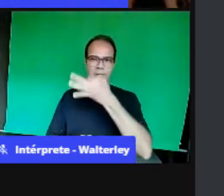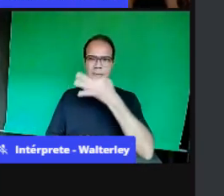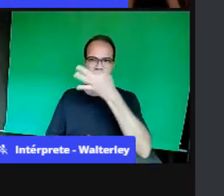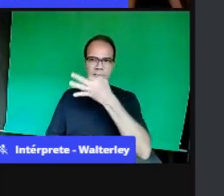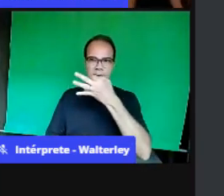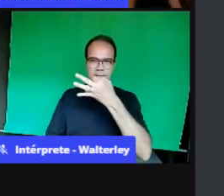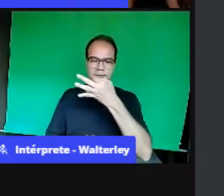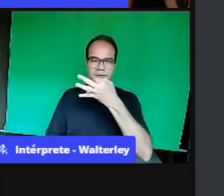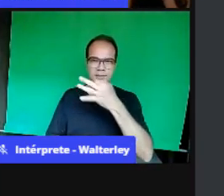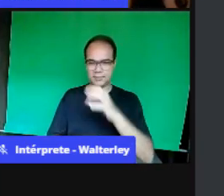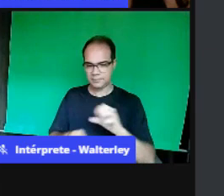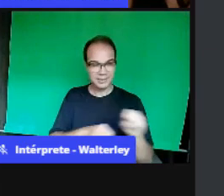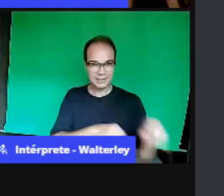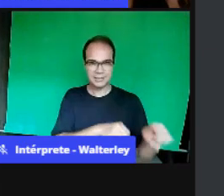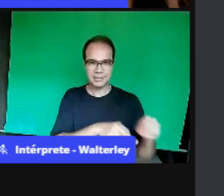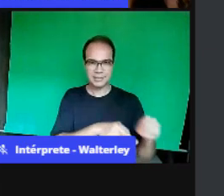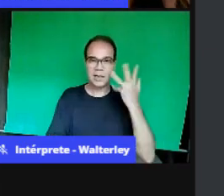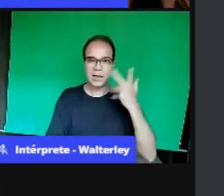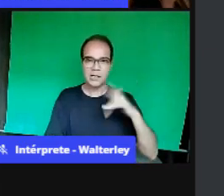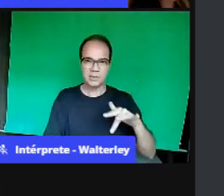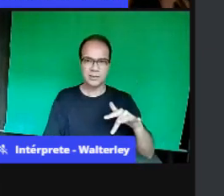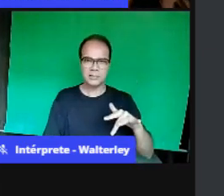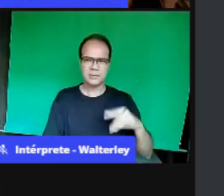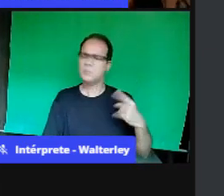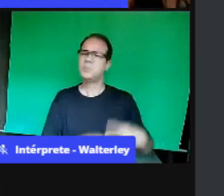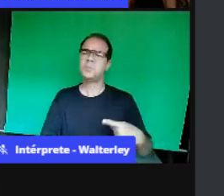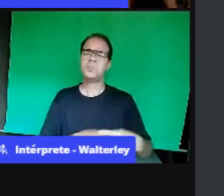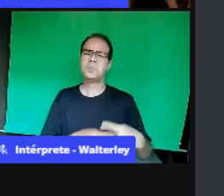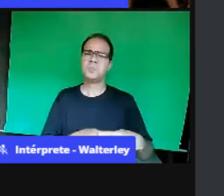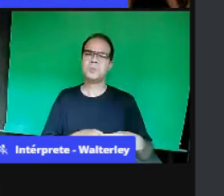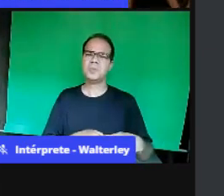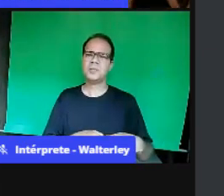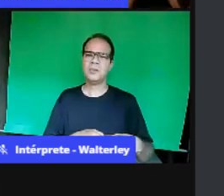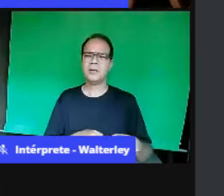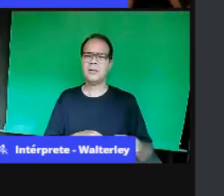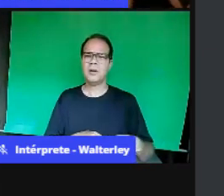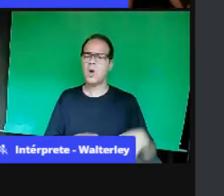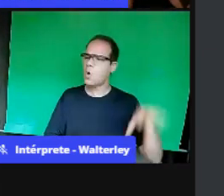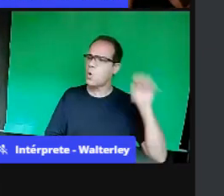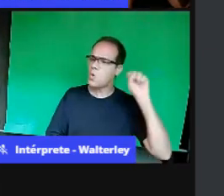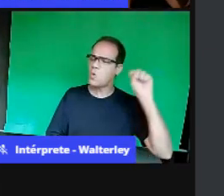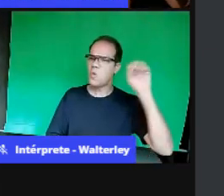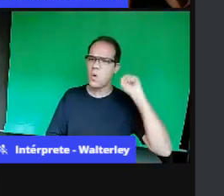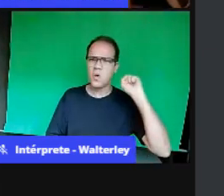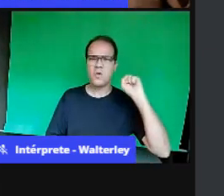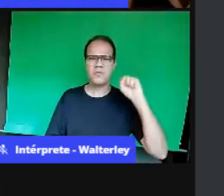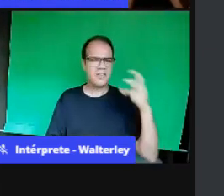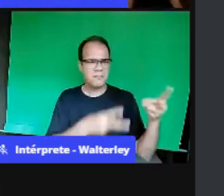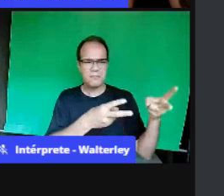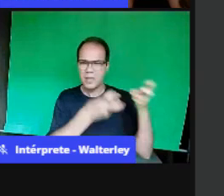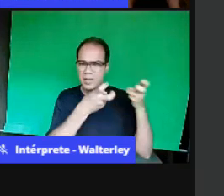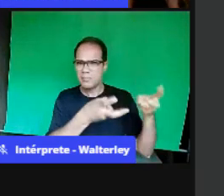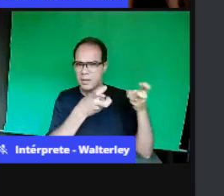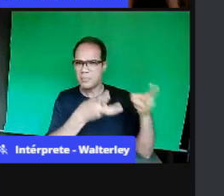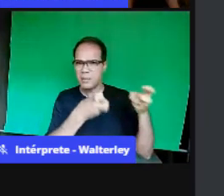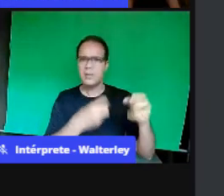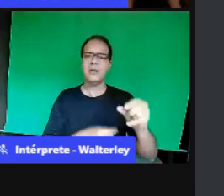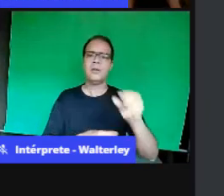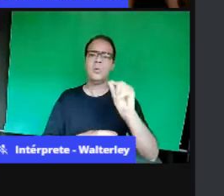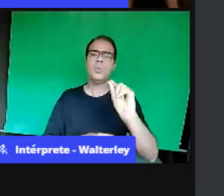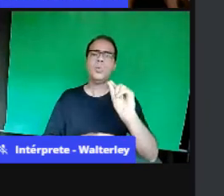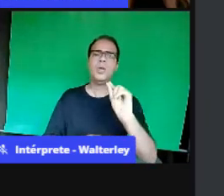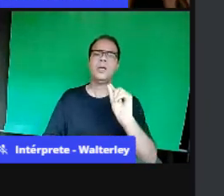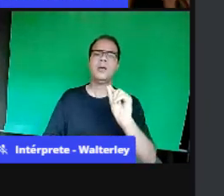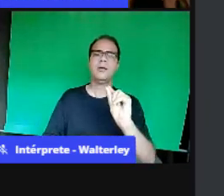infantil, principalmente. Porque o que a gente ouve muito falar, e isso a Sandra vai concordar comigo e vai até contribuir